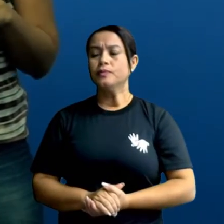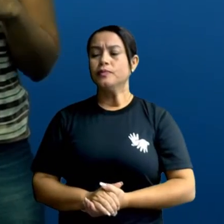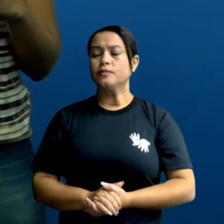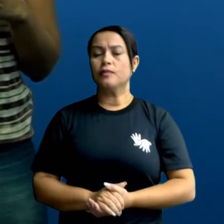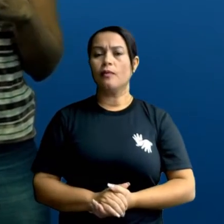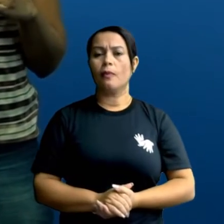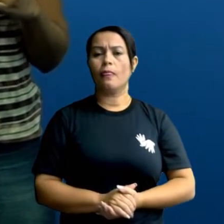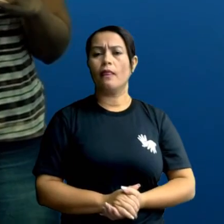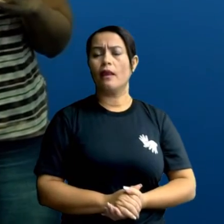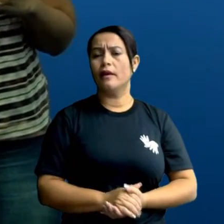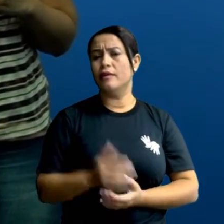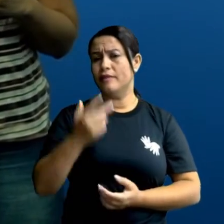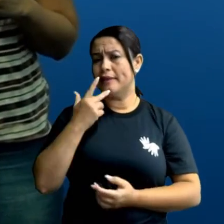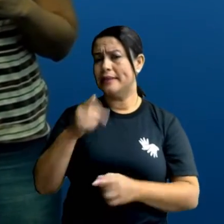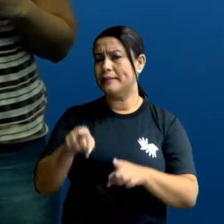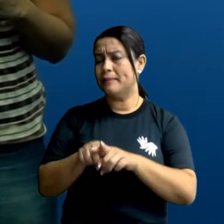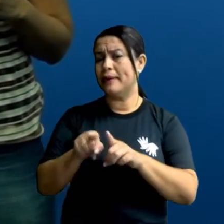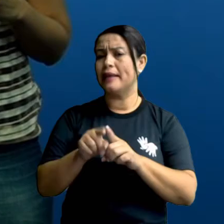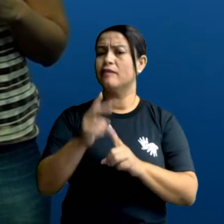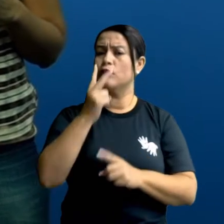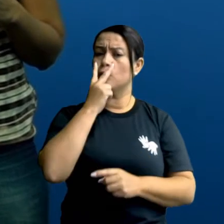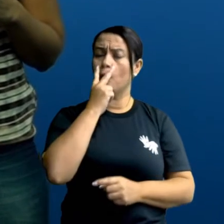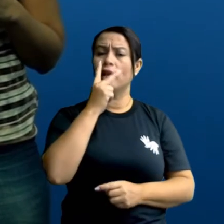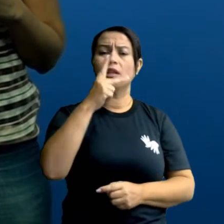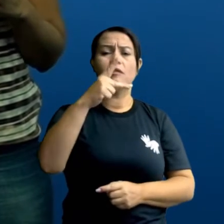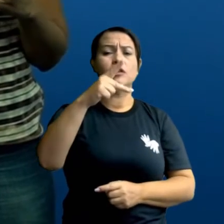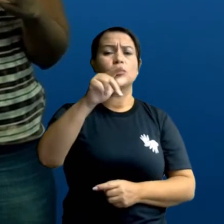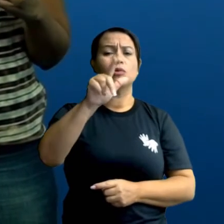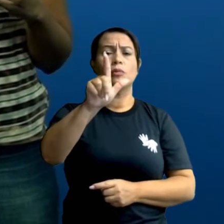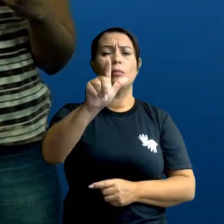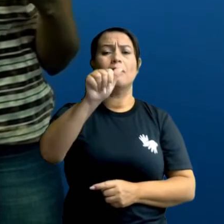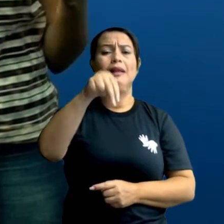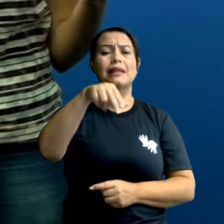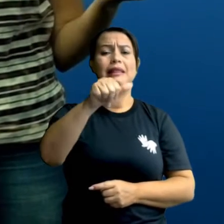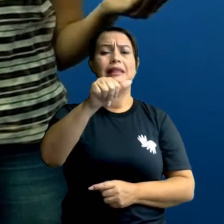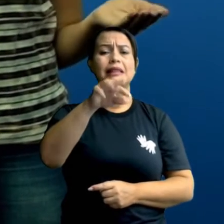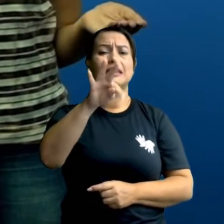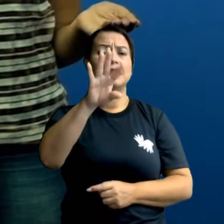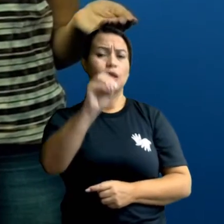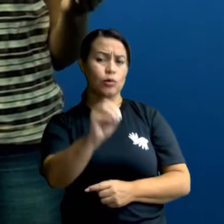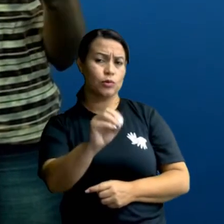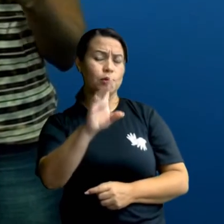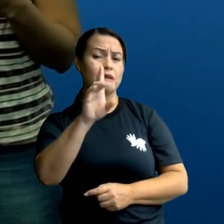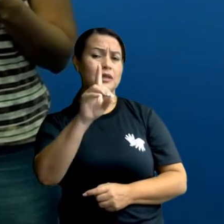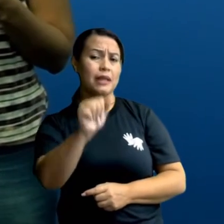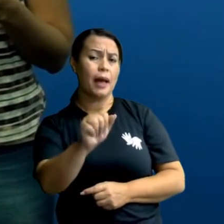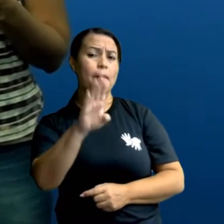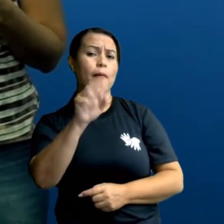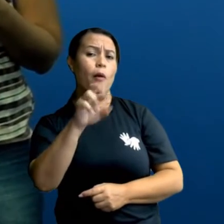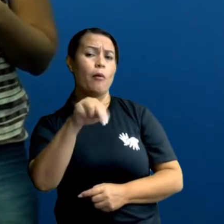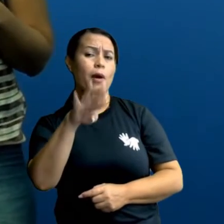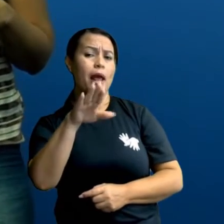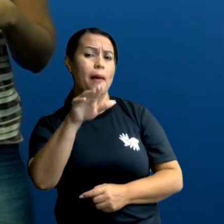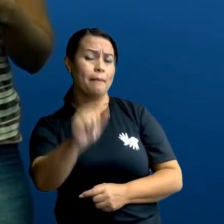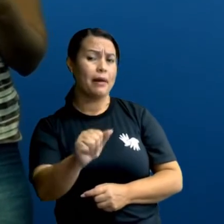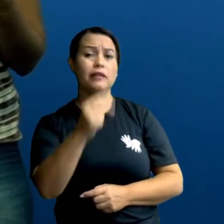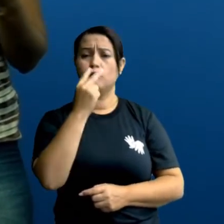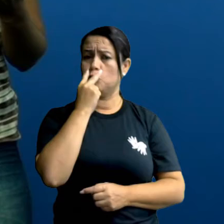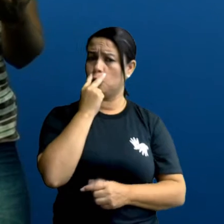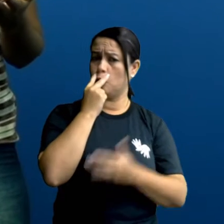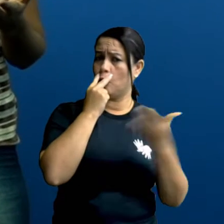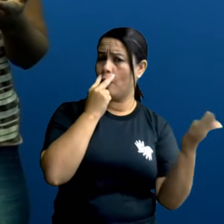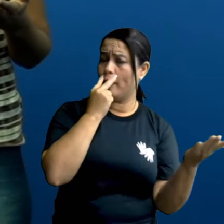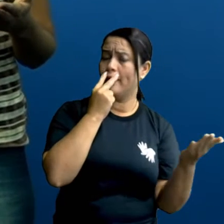Planalto, eu falei que Vitória está localizada no Planalto da Borborema, né? Então, eu não posso falar de Vitória do Planalto da Borborema